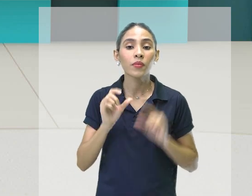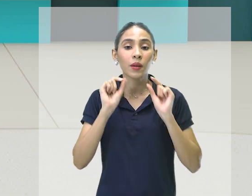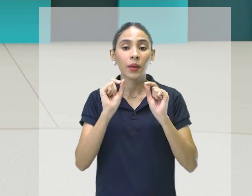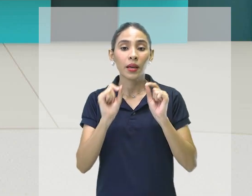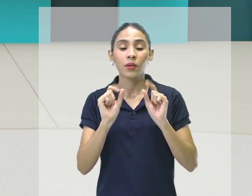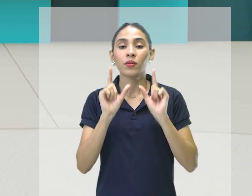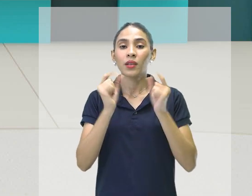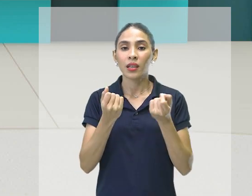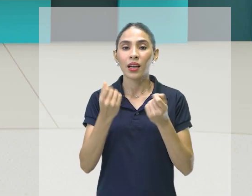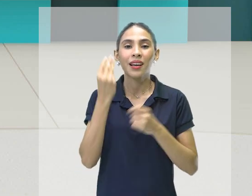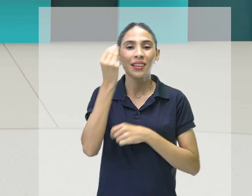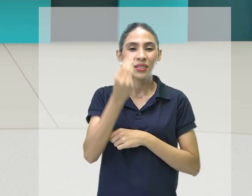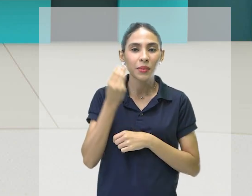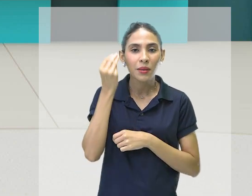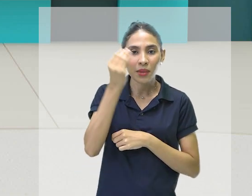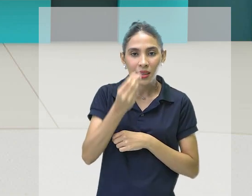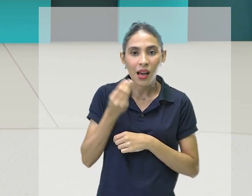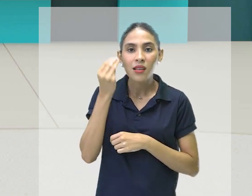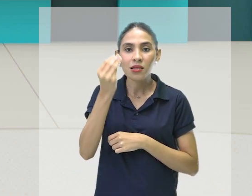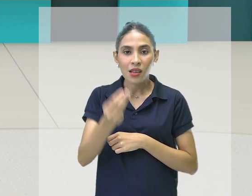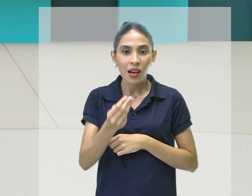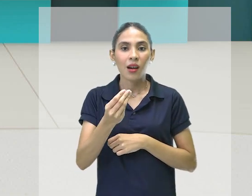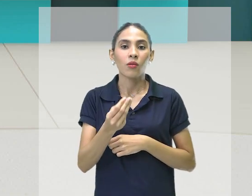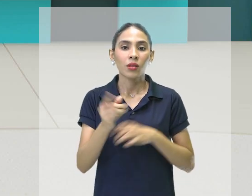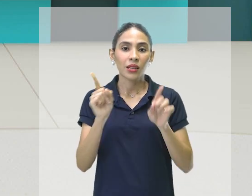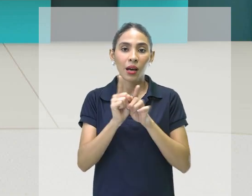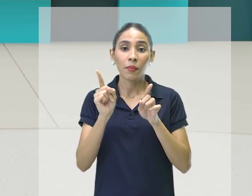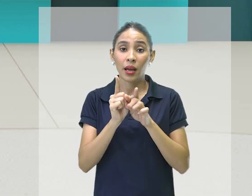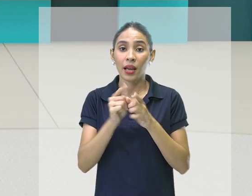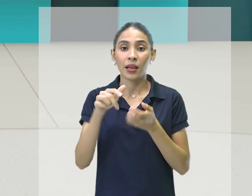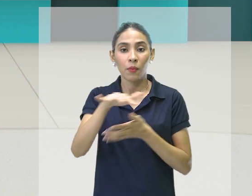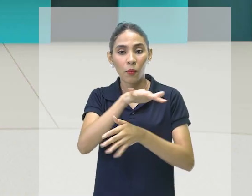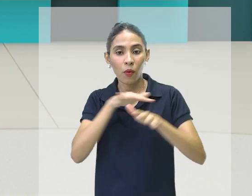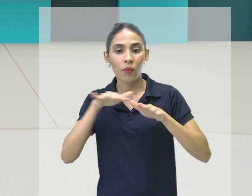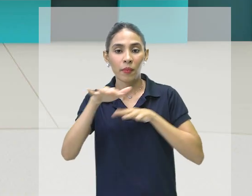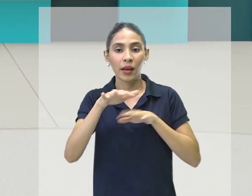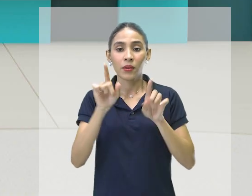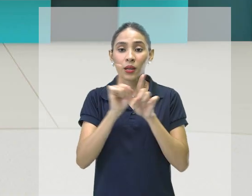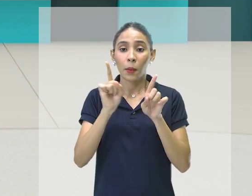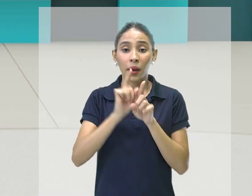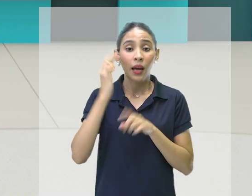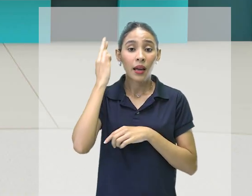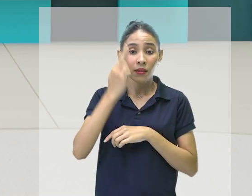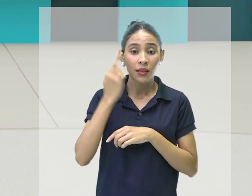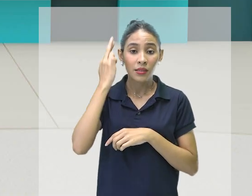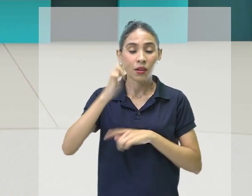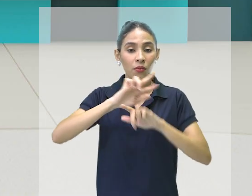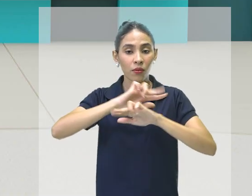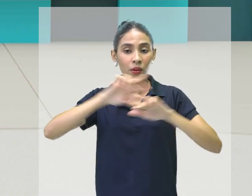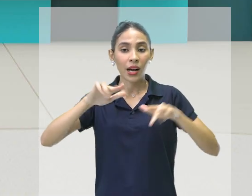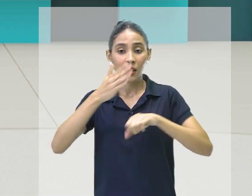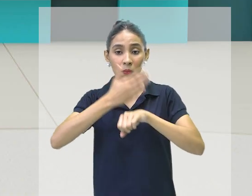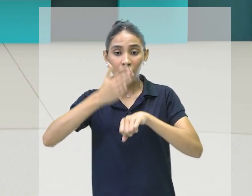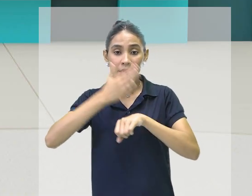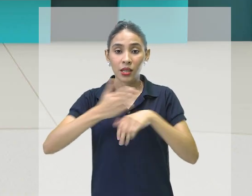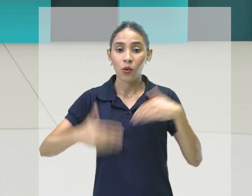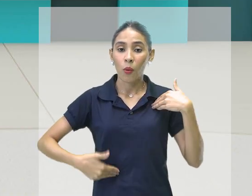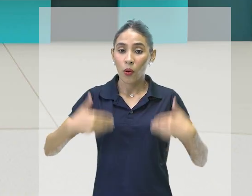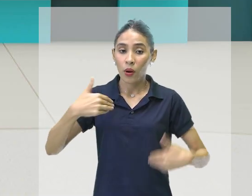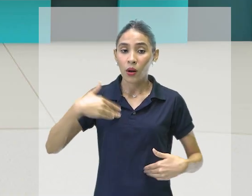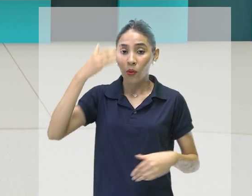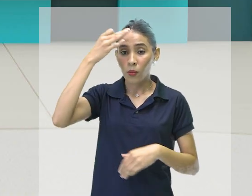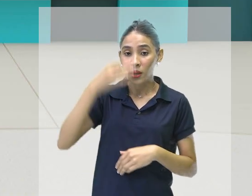oportunizar a fruição, ou seja, a experimentação após daquele movimento, a reflexão sobre as diversas